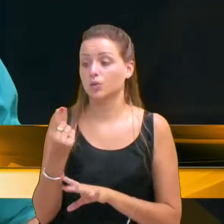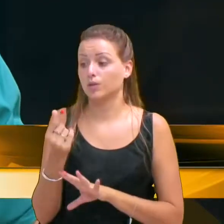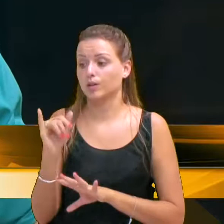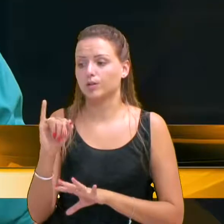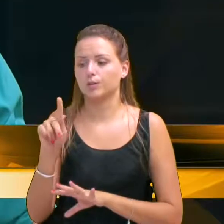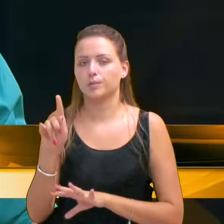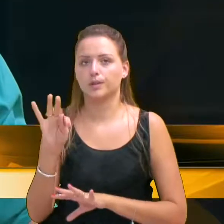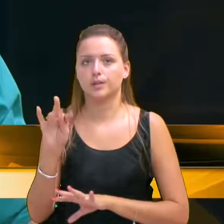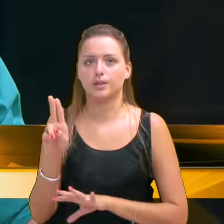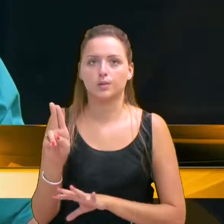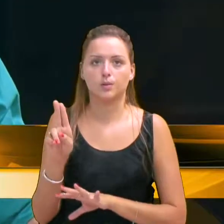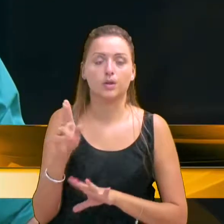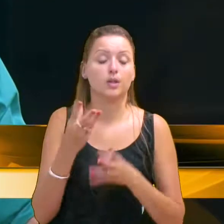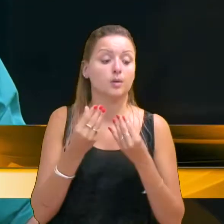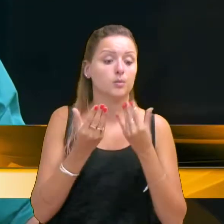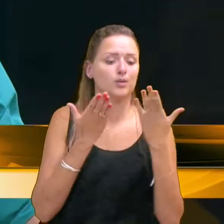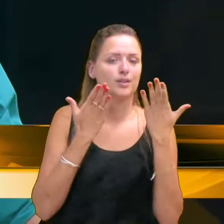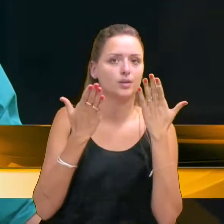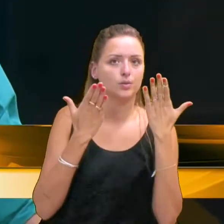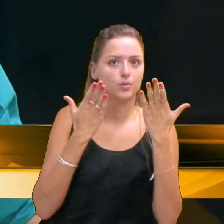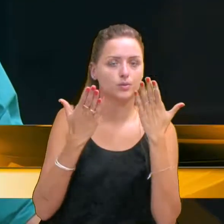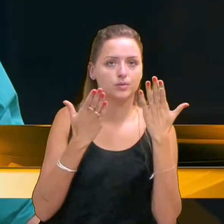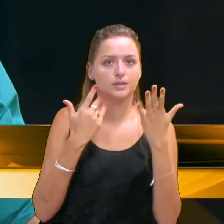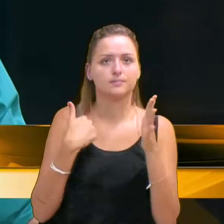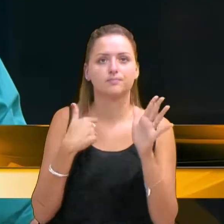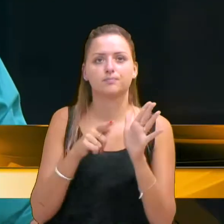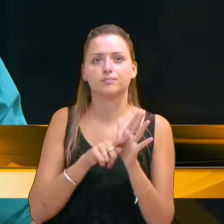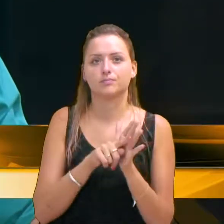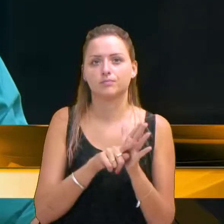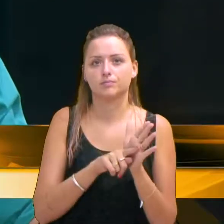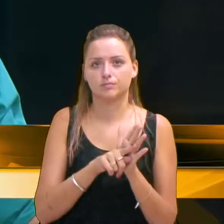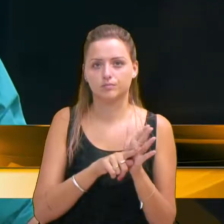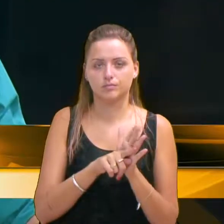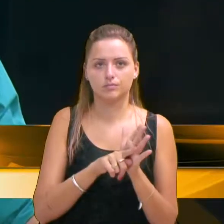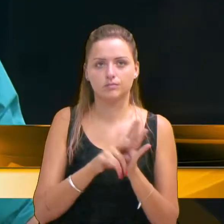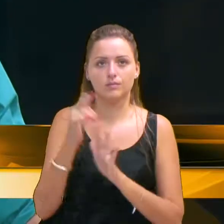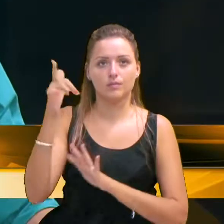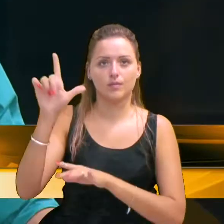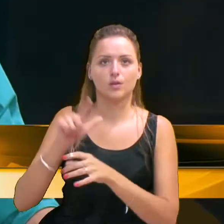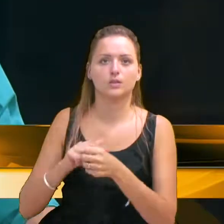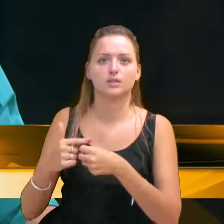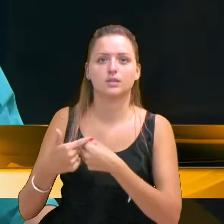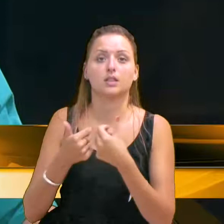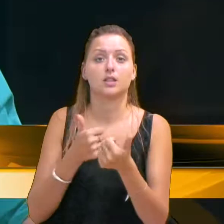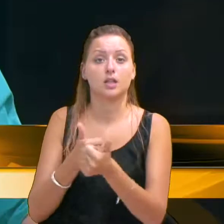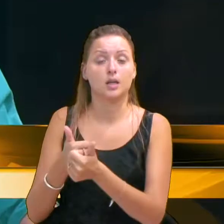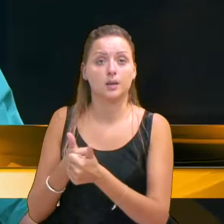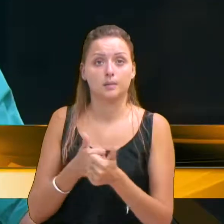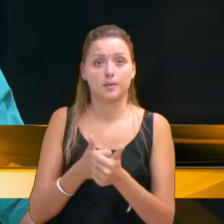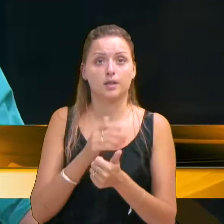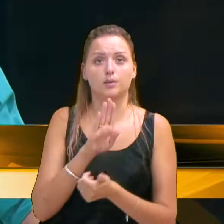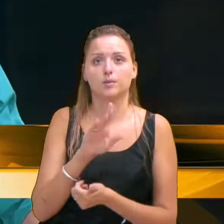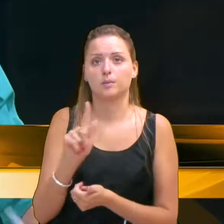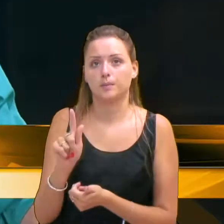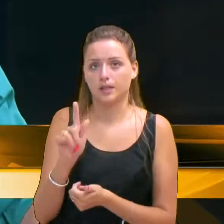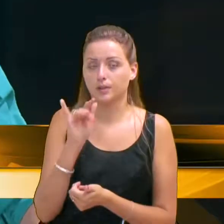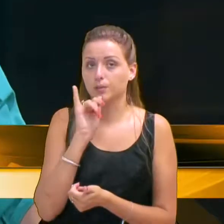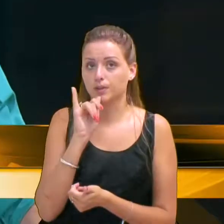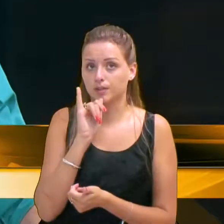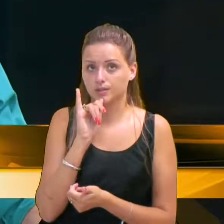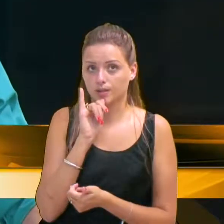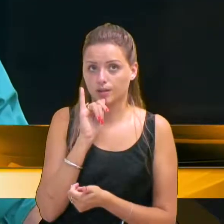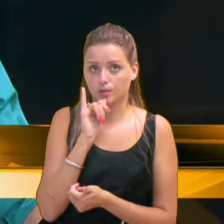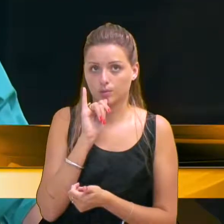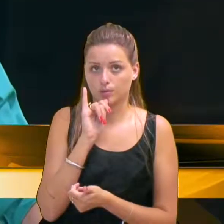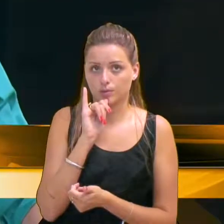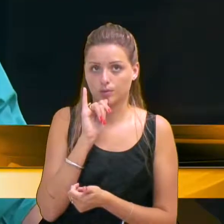IPTU e muitas dúvidas, né? Andei investigando aqui em outra cidade mais próxima, né? Em Bento Gonçalves, por exemplo, depois vou dizer por